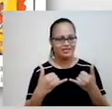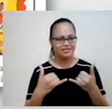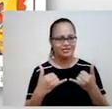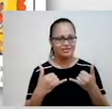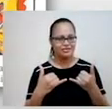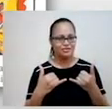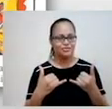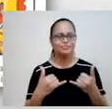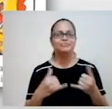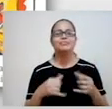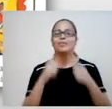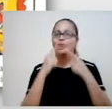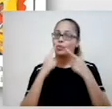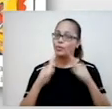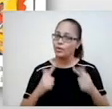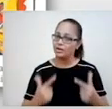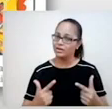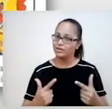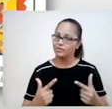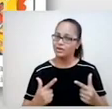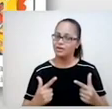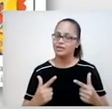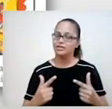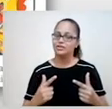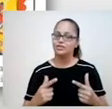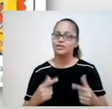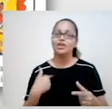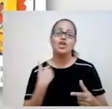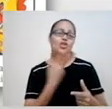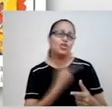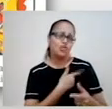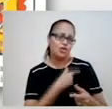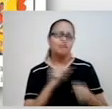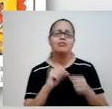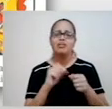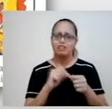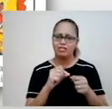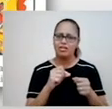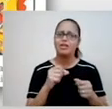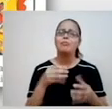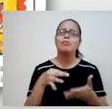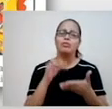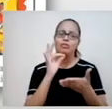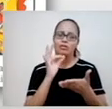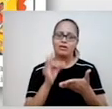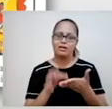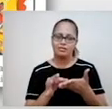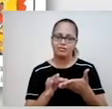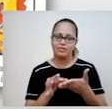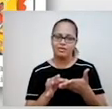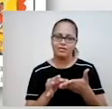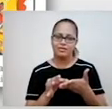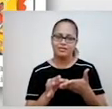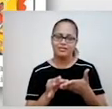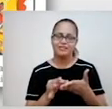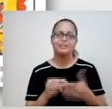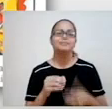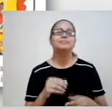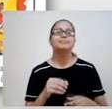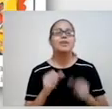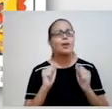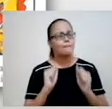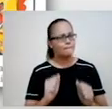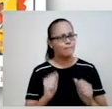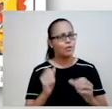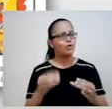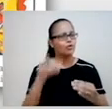cima, com a linguagem, e ela falou, nossa, imagina, nós fazemos nosso café, isso é ridículo, ninguém fala assim não, mas no final elas falam popô, popô, pode